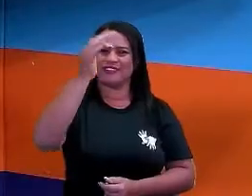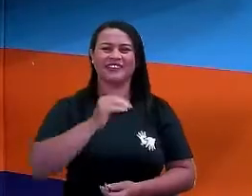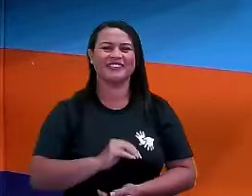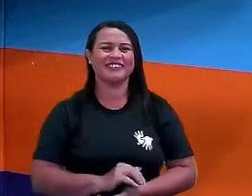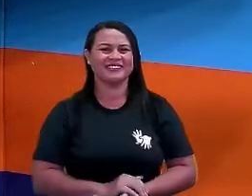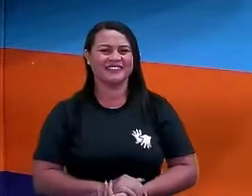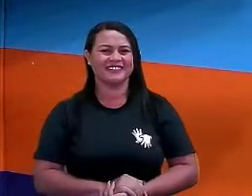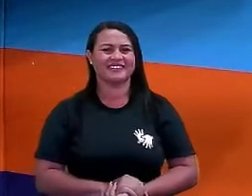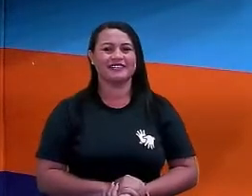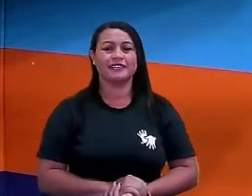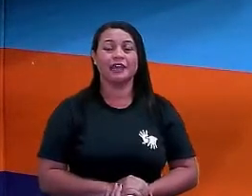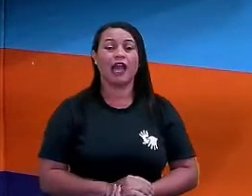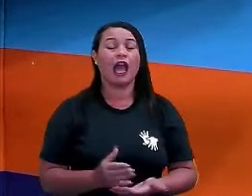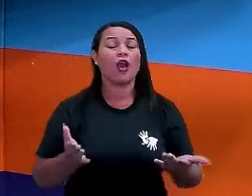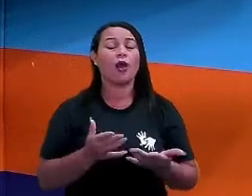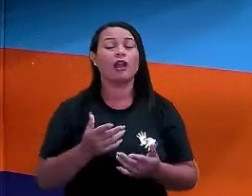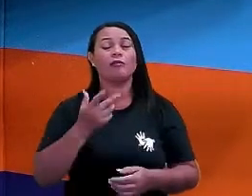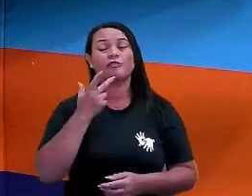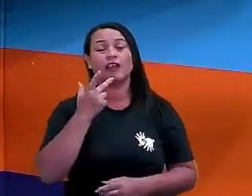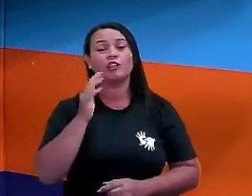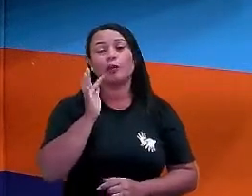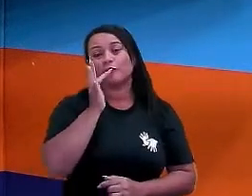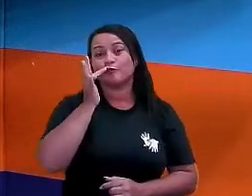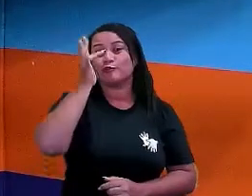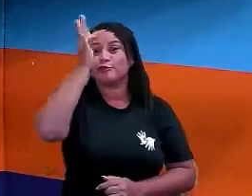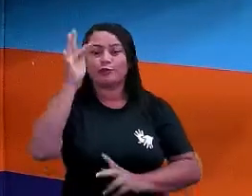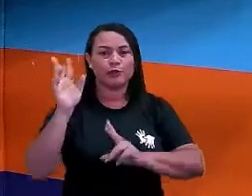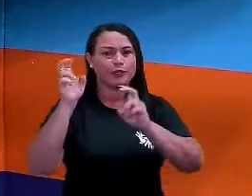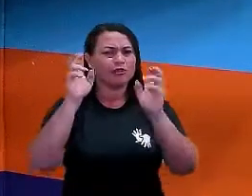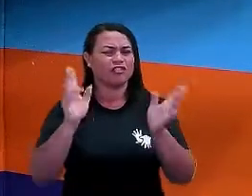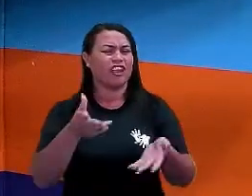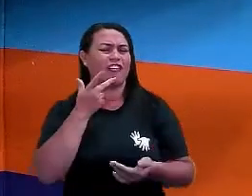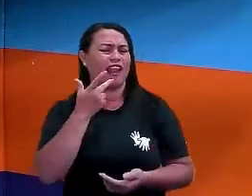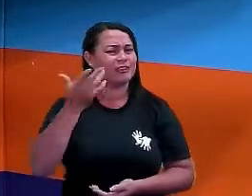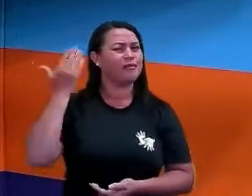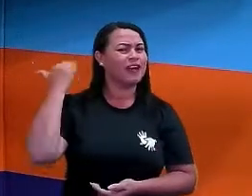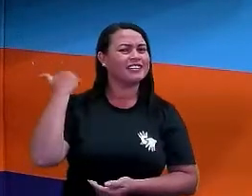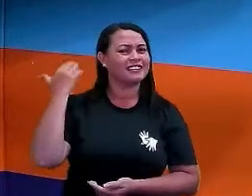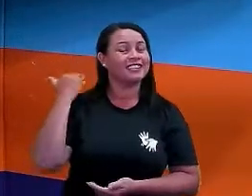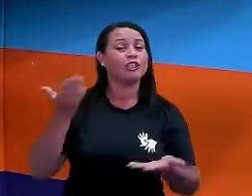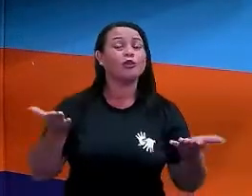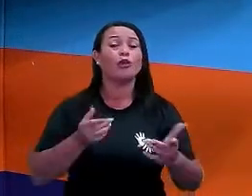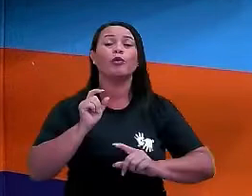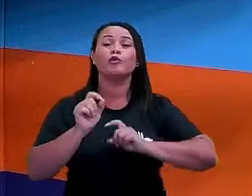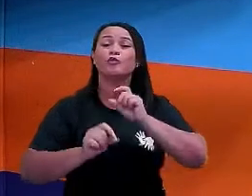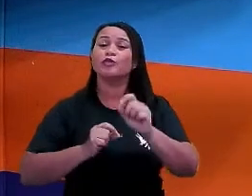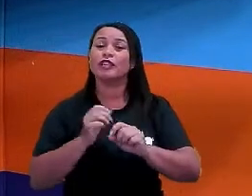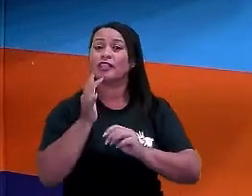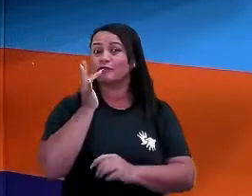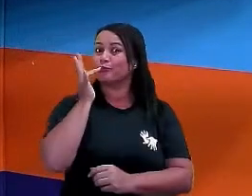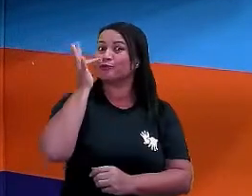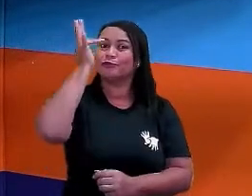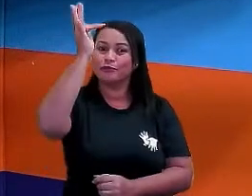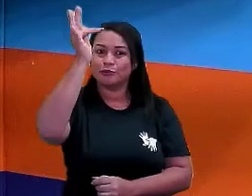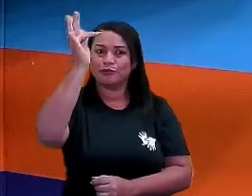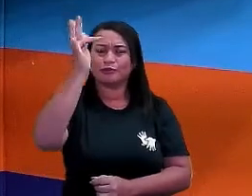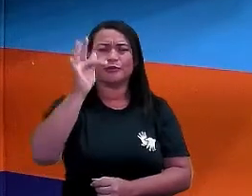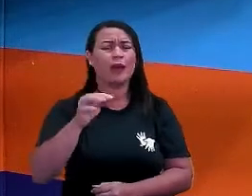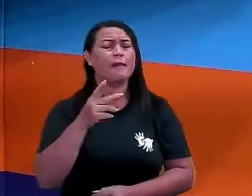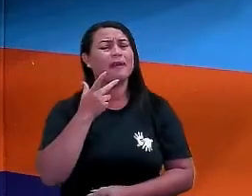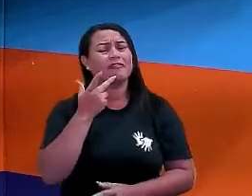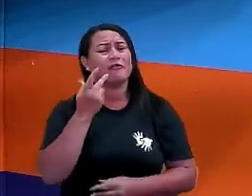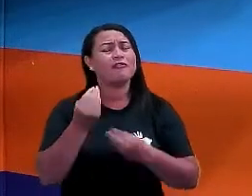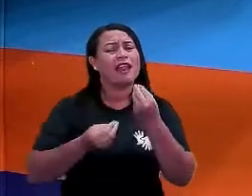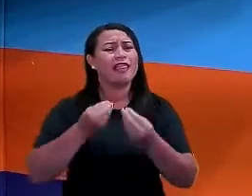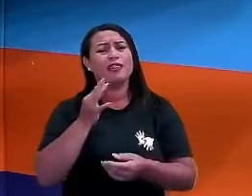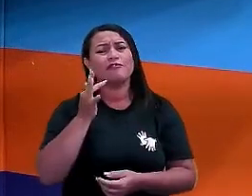to the future. Vamos falar de futuro. Eu já falei de passado, né, nas aulas anteriores, e hoje eu vim falar de futuro. E para falar